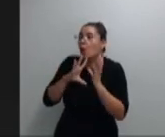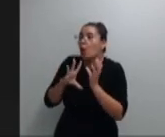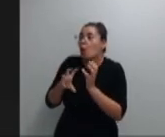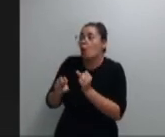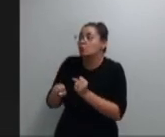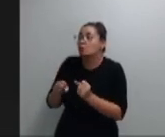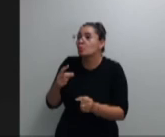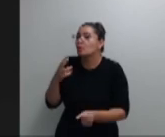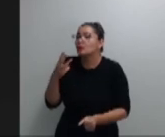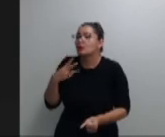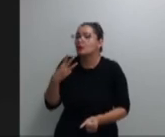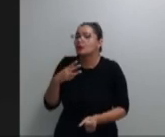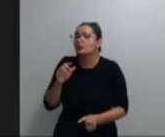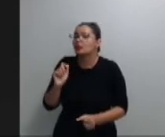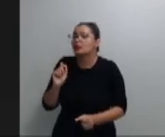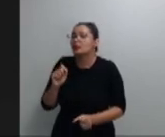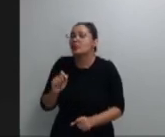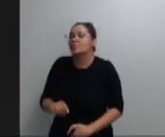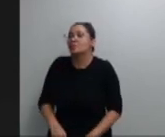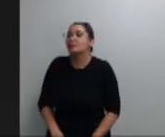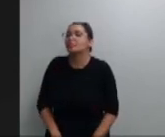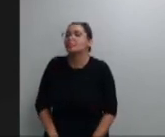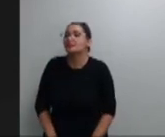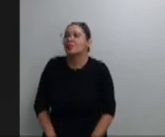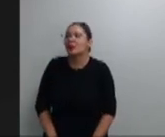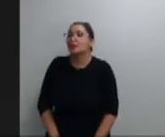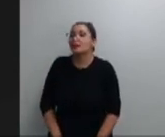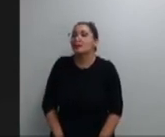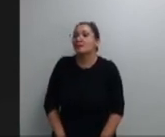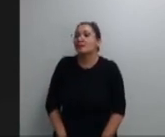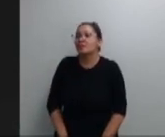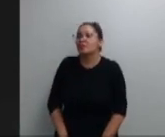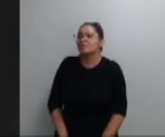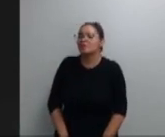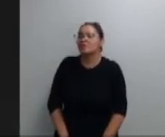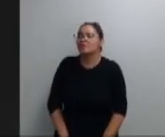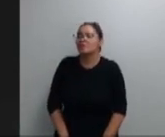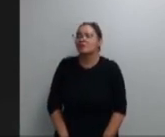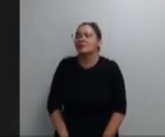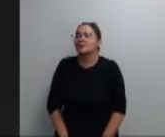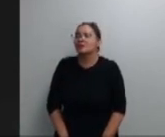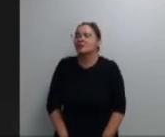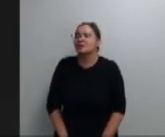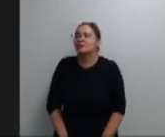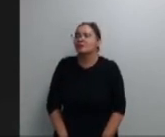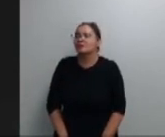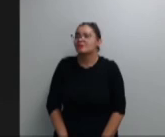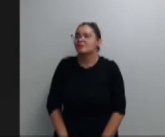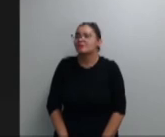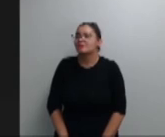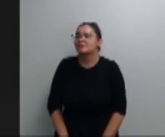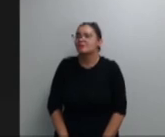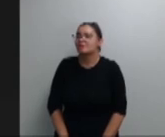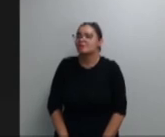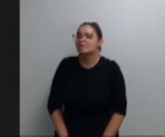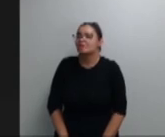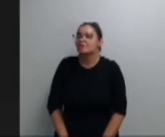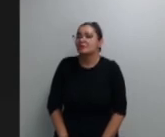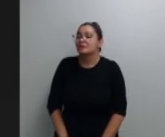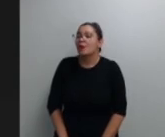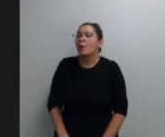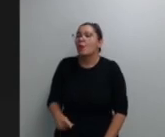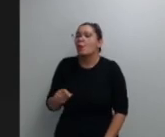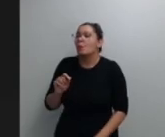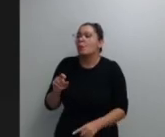excelência o que é o 3 ministro Napoleão vossa excelência até colocou aqui no sistema o seguinte eu destaco porque tem uma